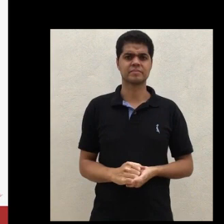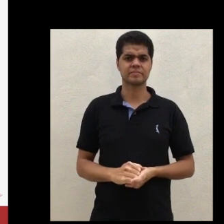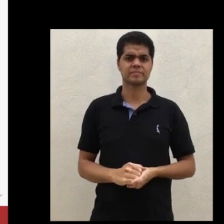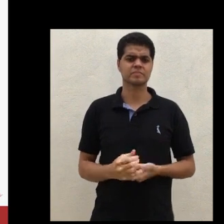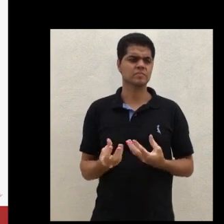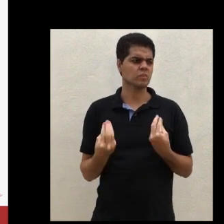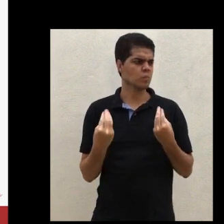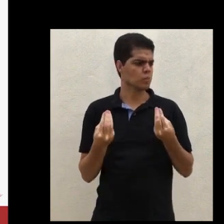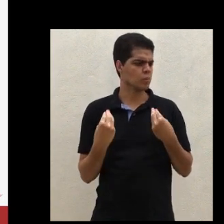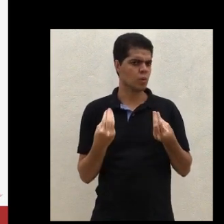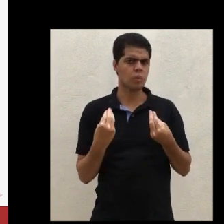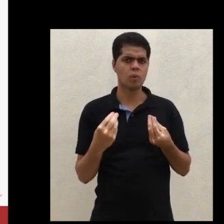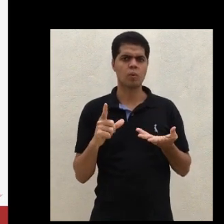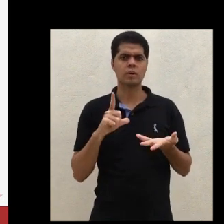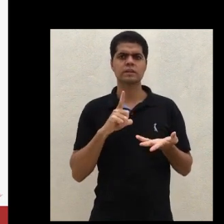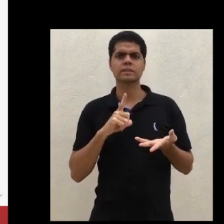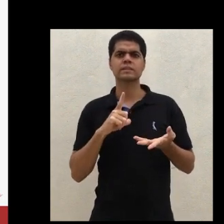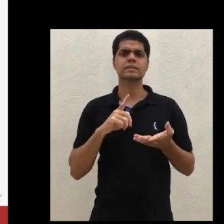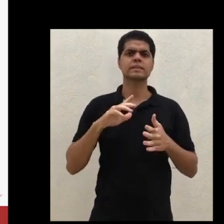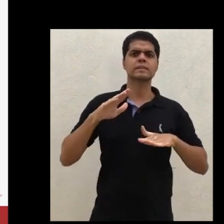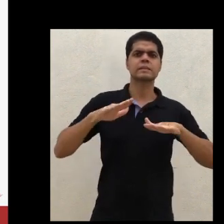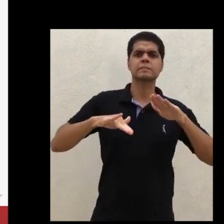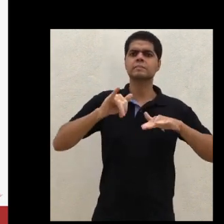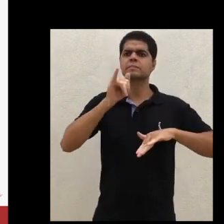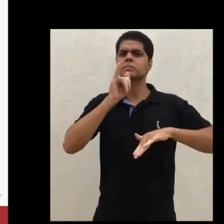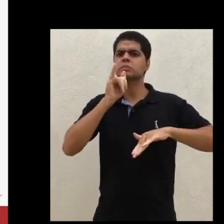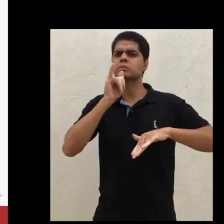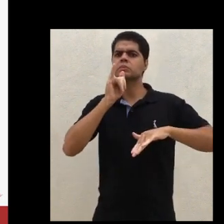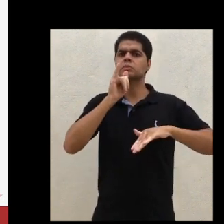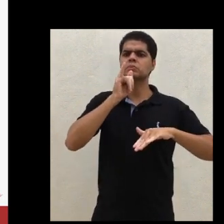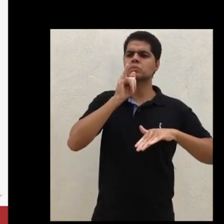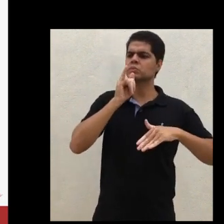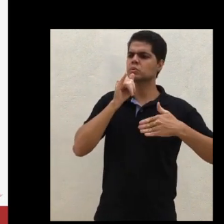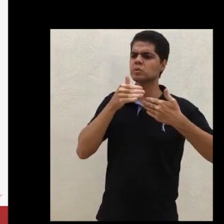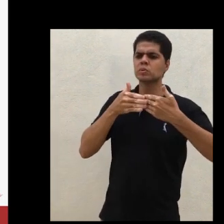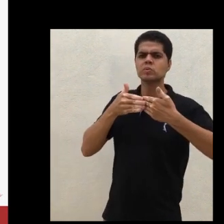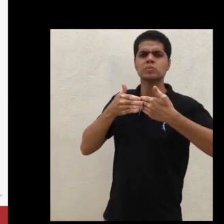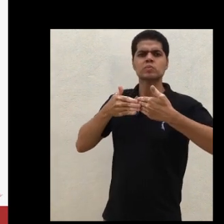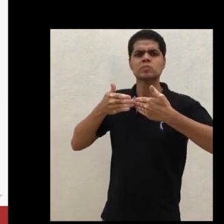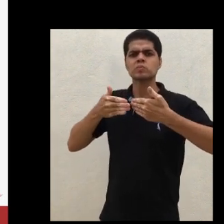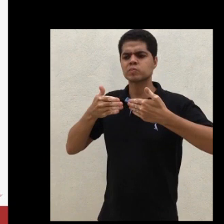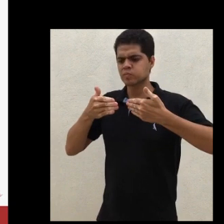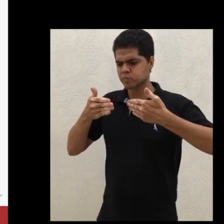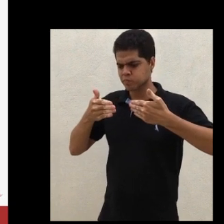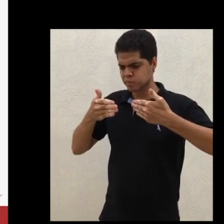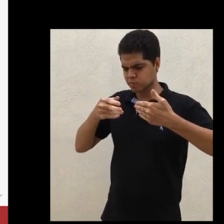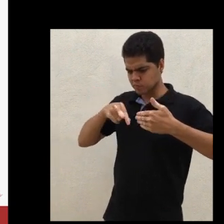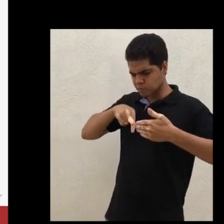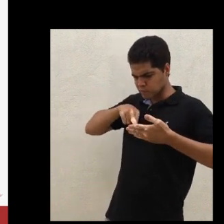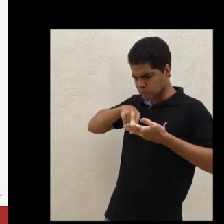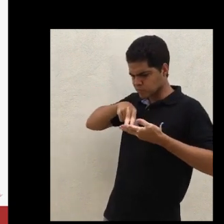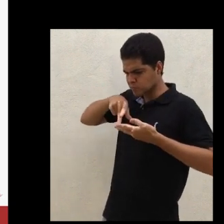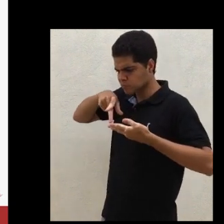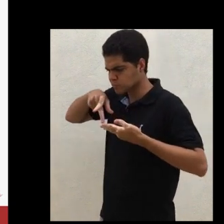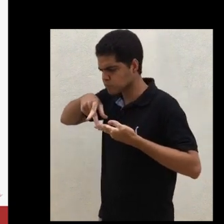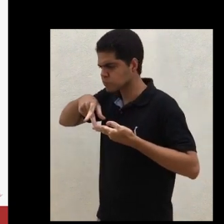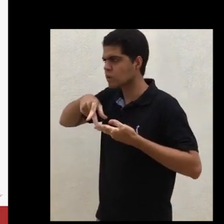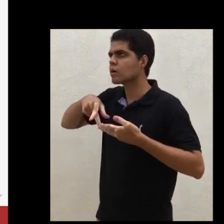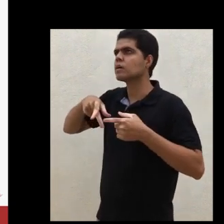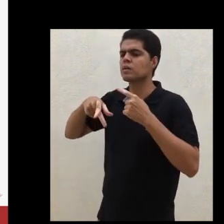analisar aqui. Será que existe aquele passo onde na hora que você leva a